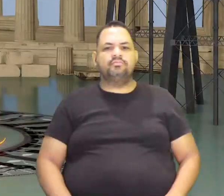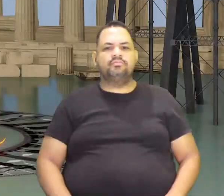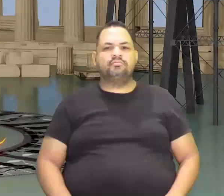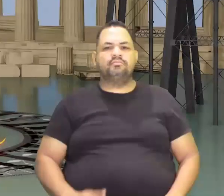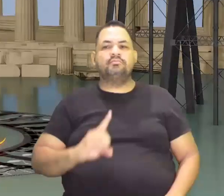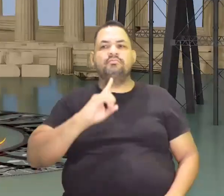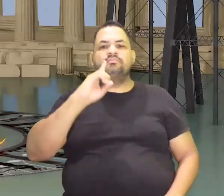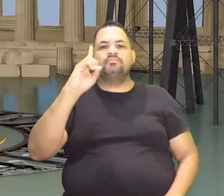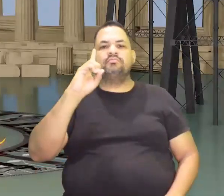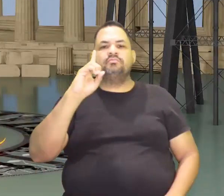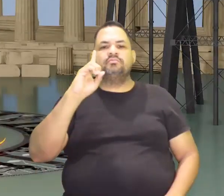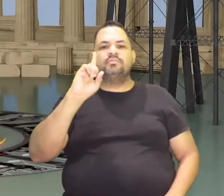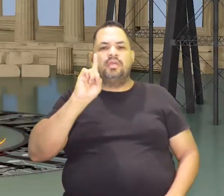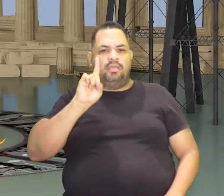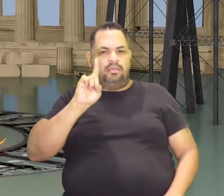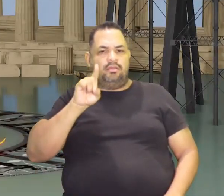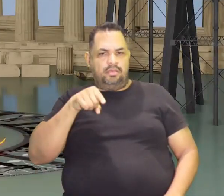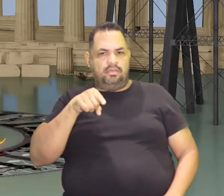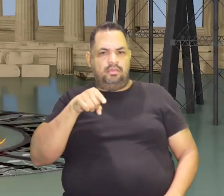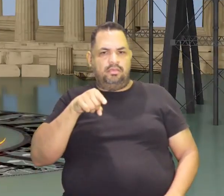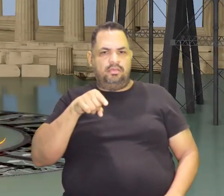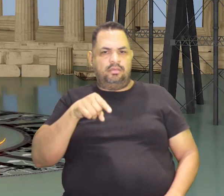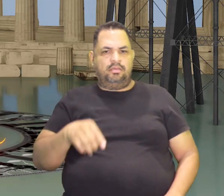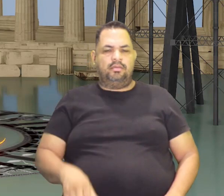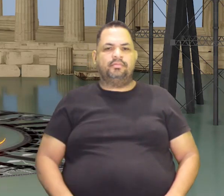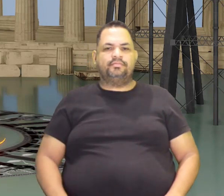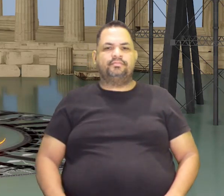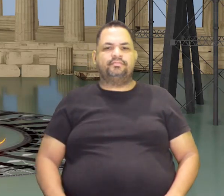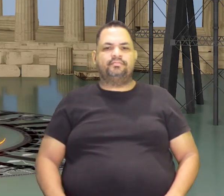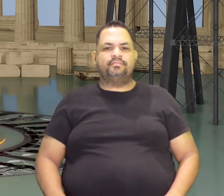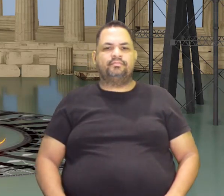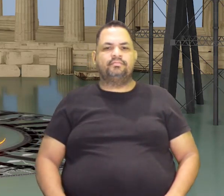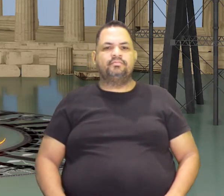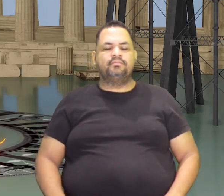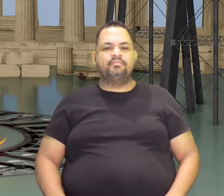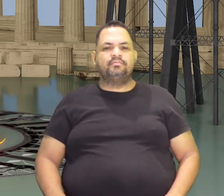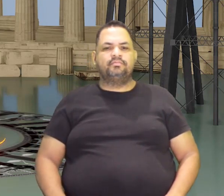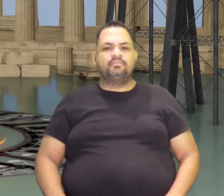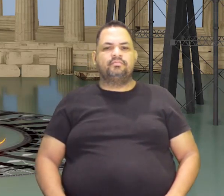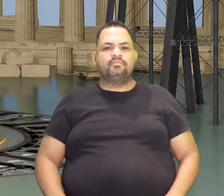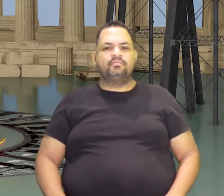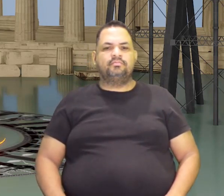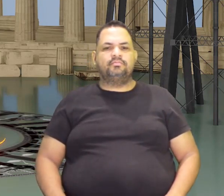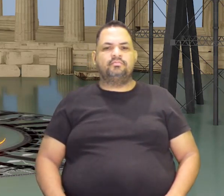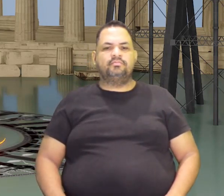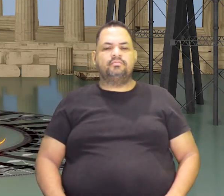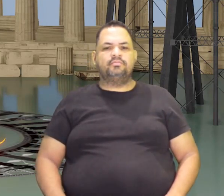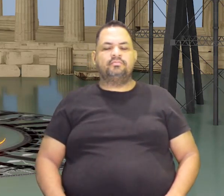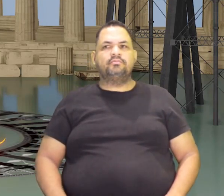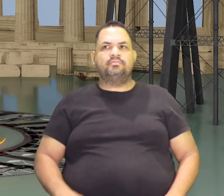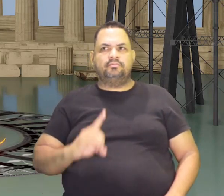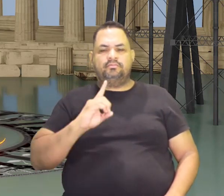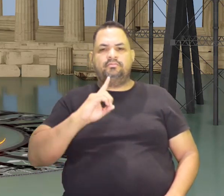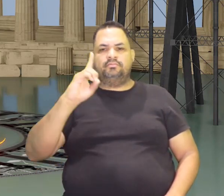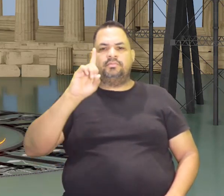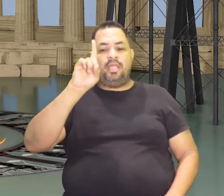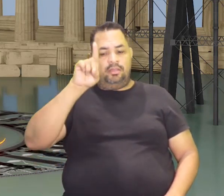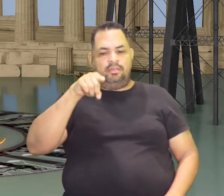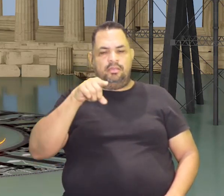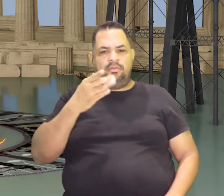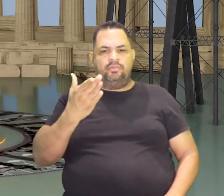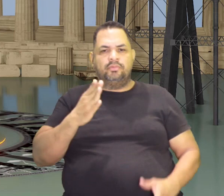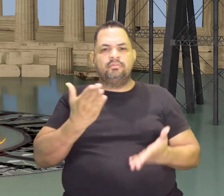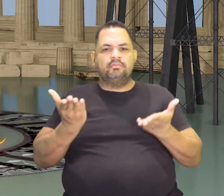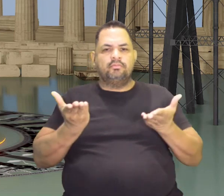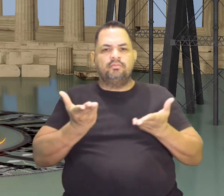Deus existe? A gente pode até sair na rua e perguntar para as pessoas se Deus existe. O que vocês acham? Cada um vai dizer